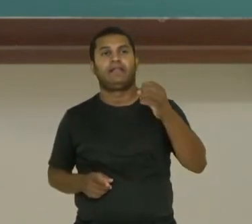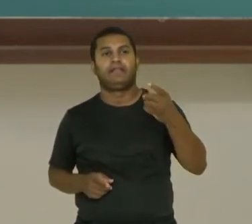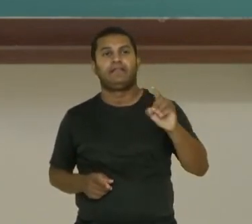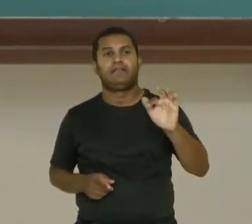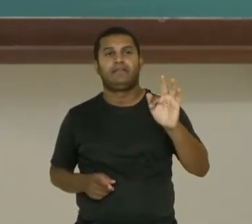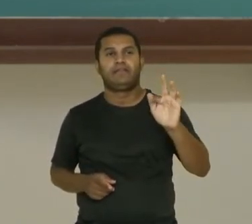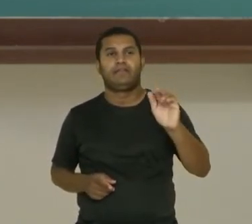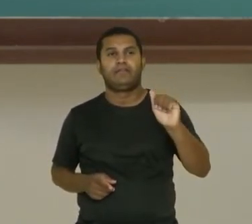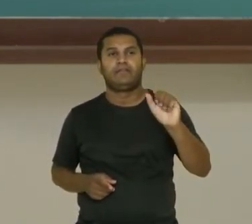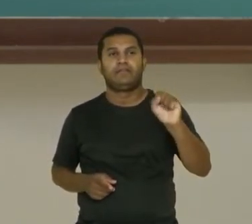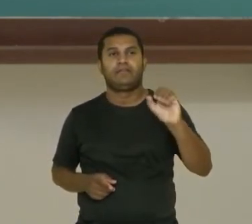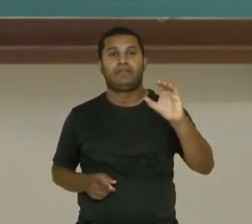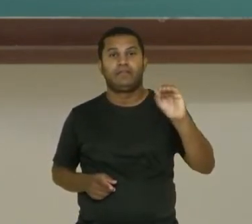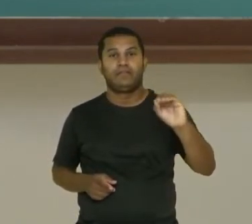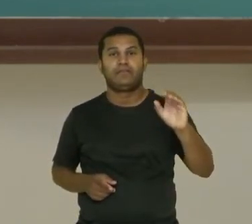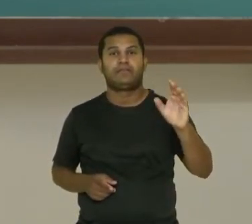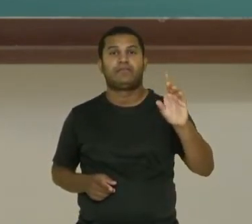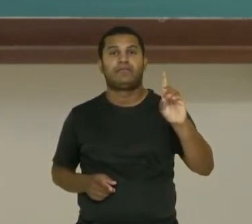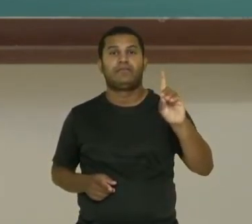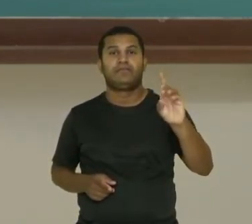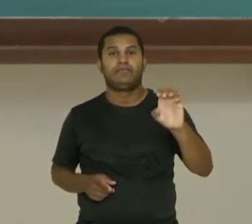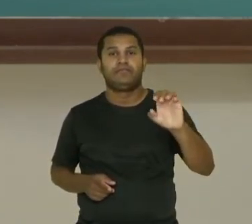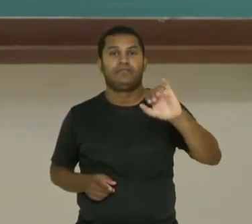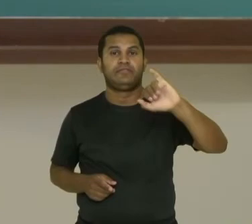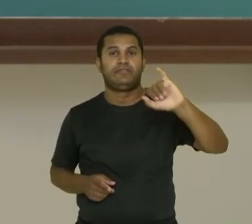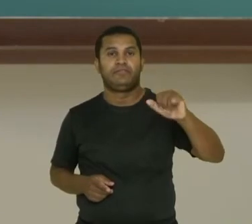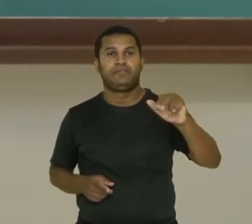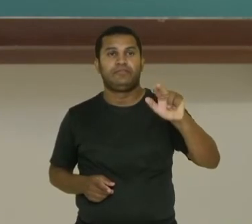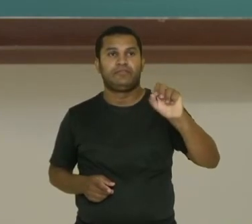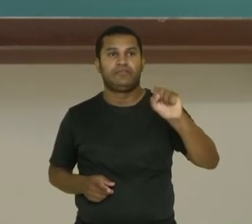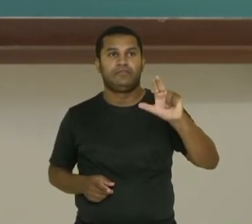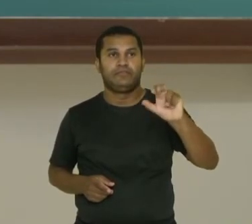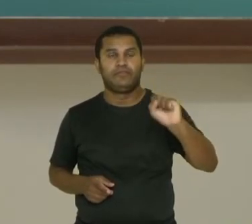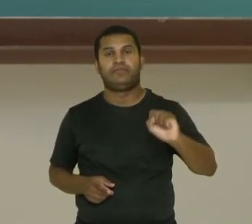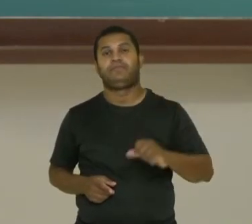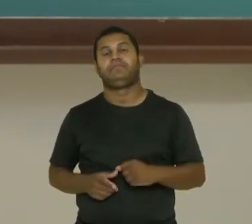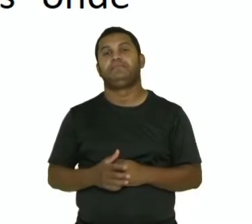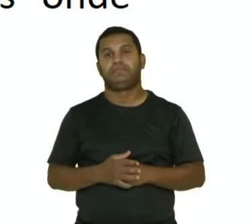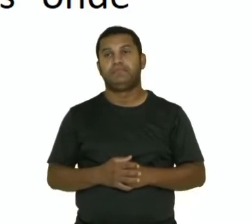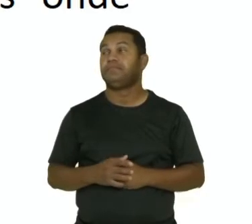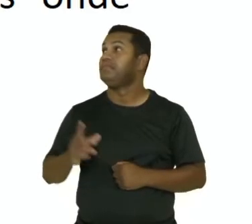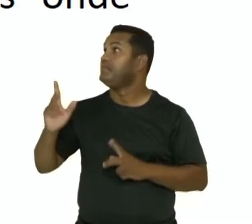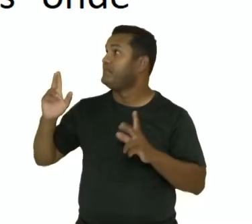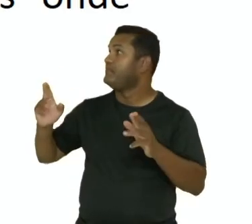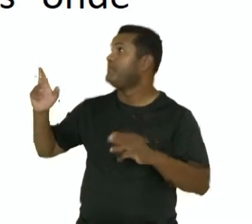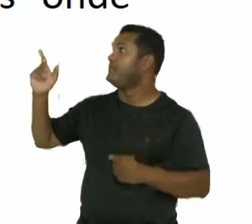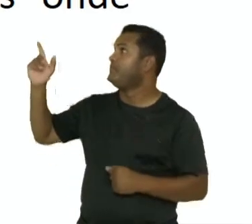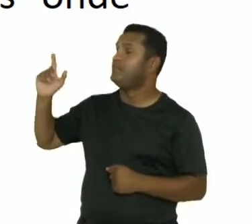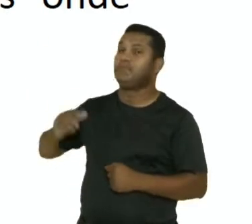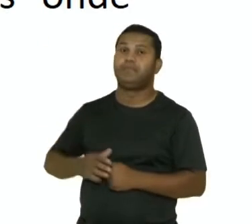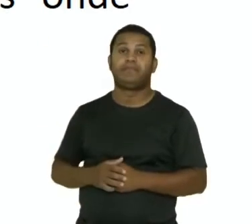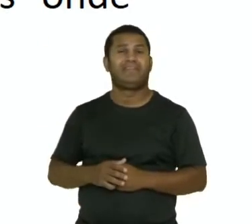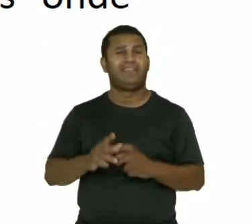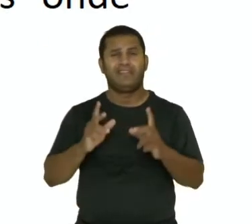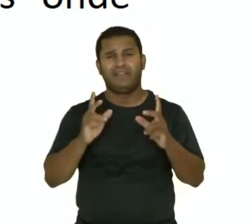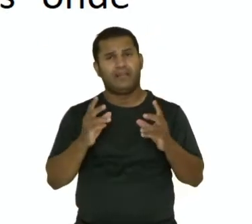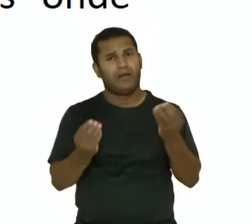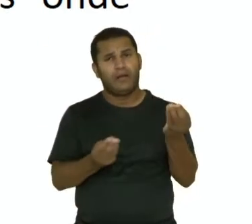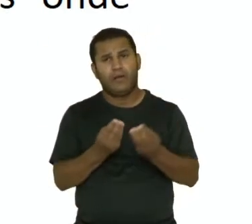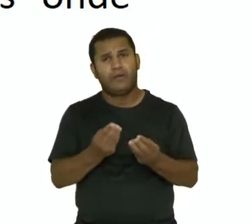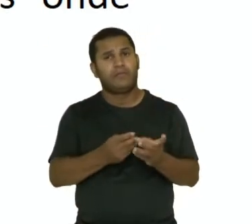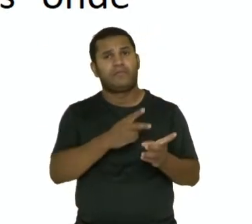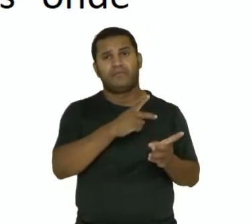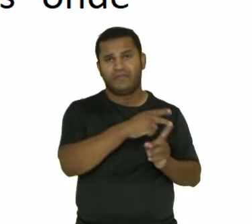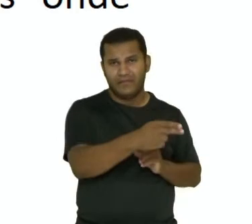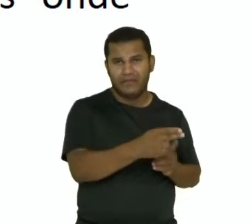coroa espanhola agiu aqui no Império Inca, tá? Então aqui, ó, após a conquista de Cusco, a dominação de